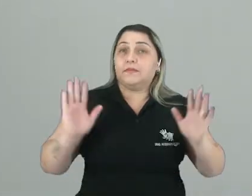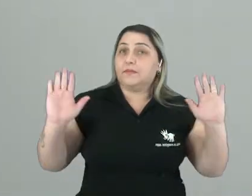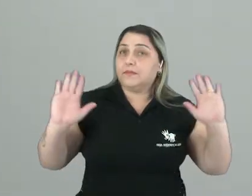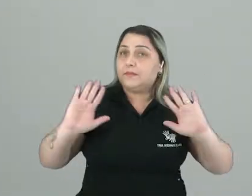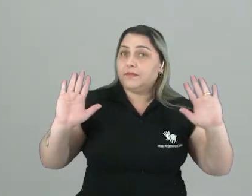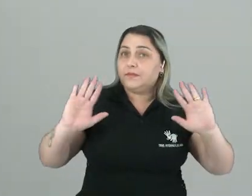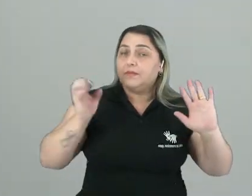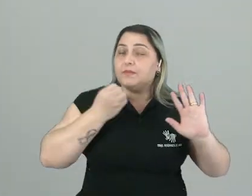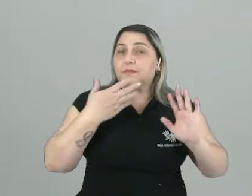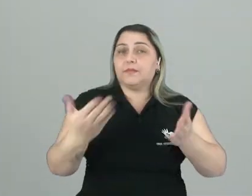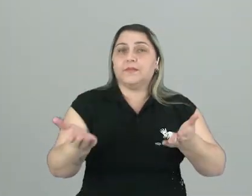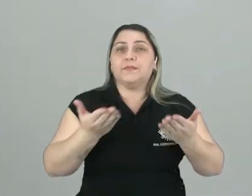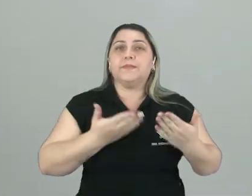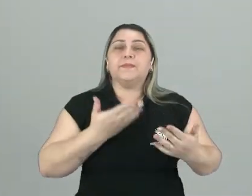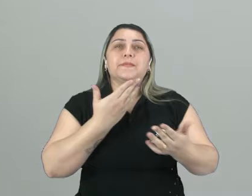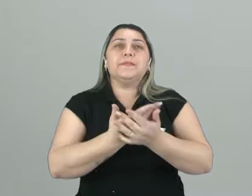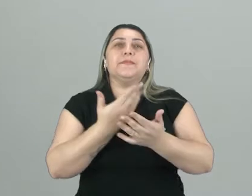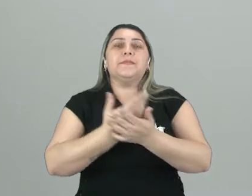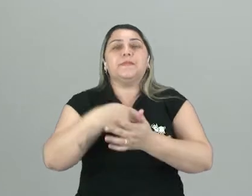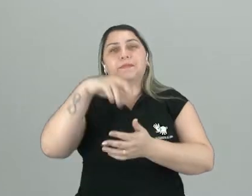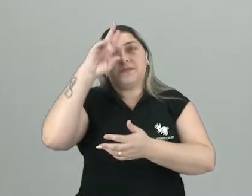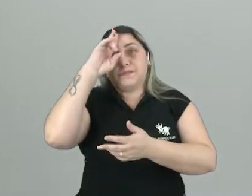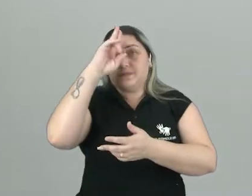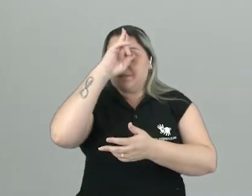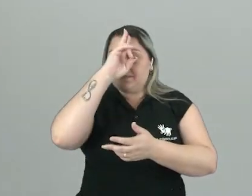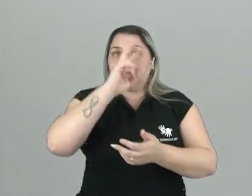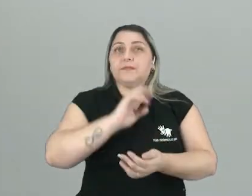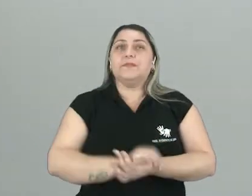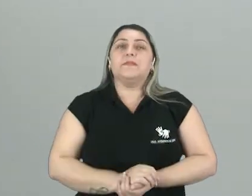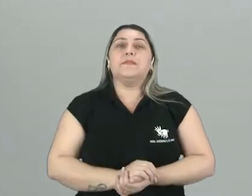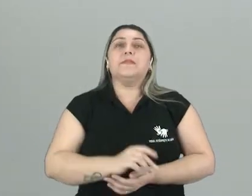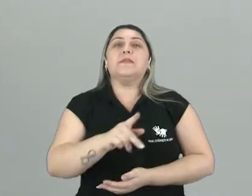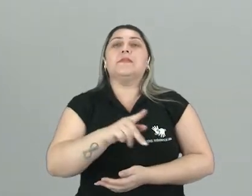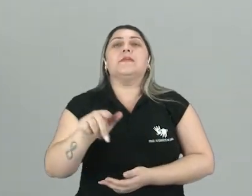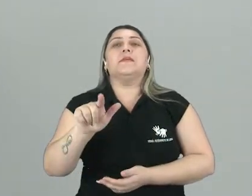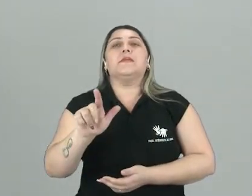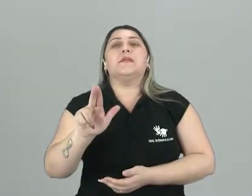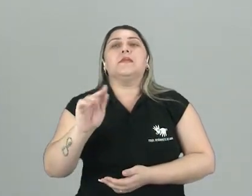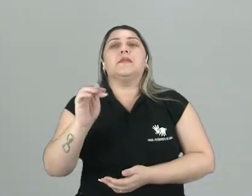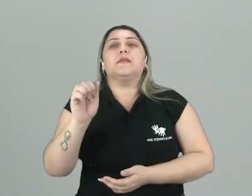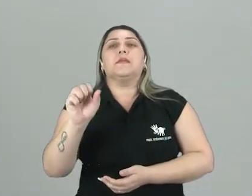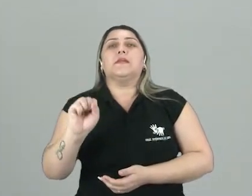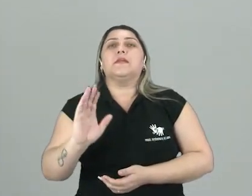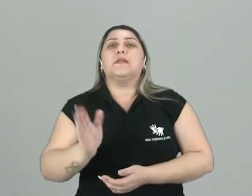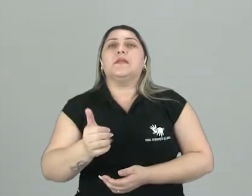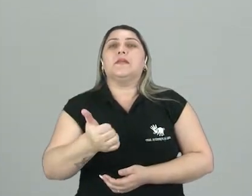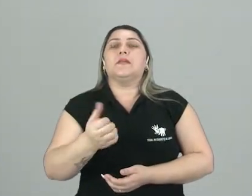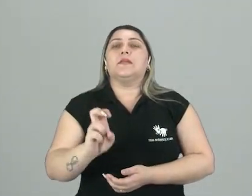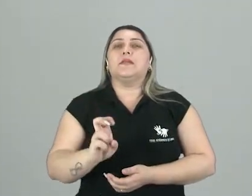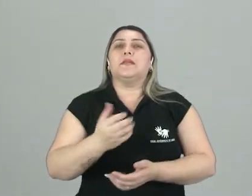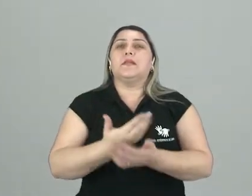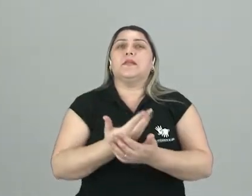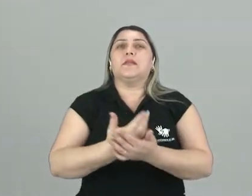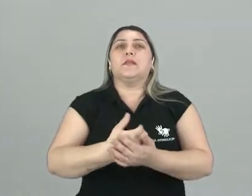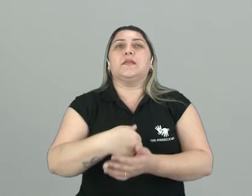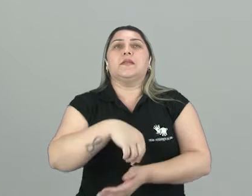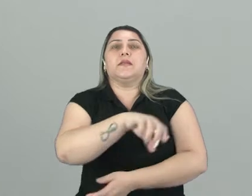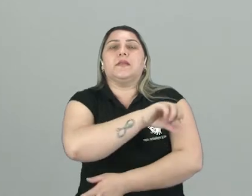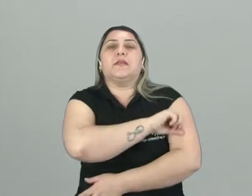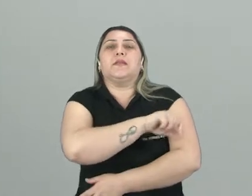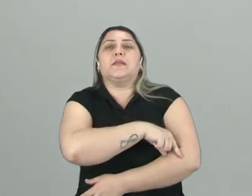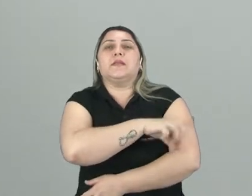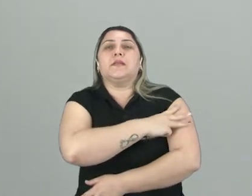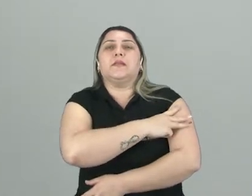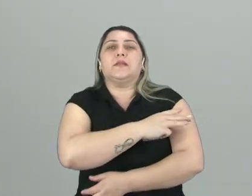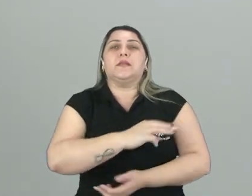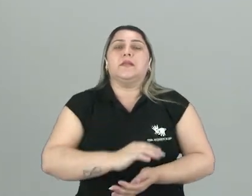Oi, galerinha, sejam muito bem-vindos a mais uma aula de História. Eu sou o professor Lucas e já estamos na nossa 15ª aula para o nono